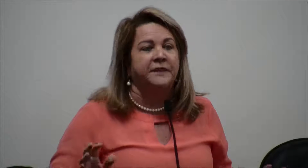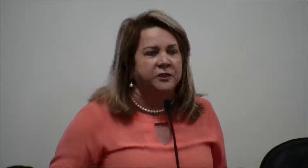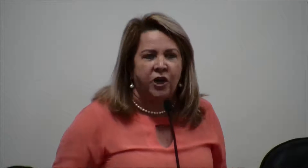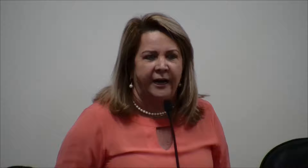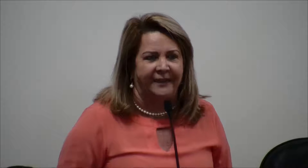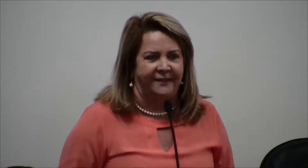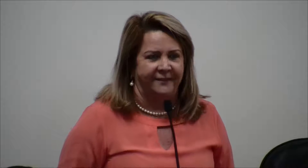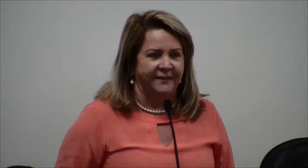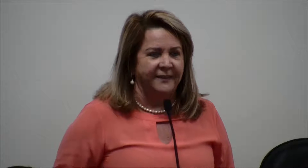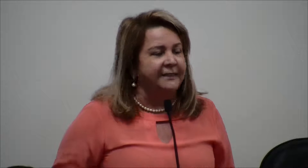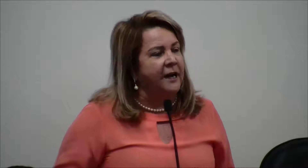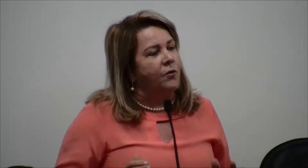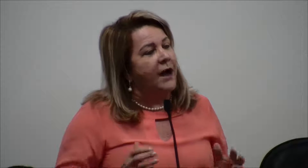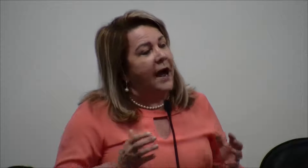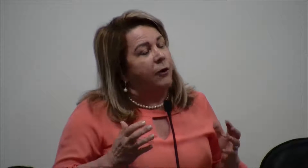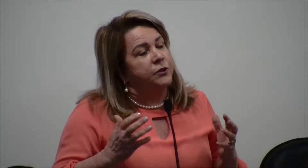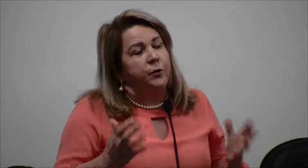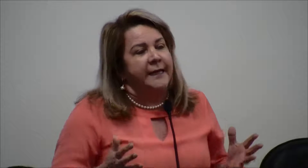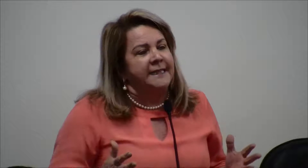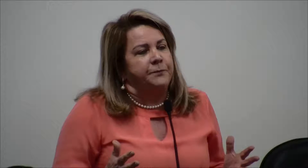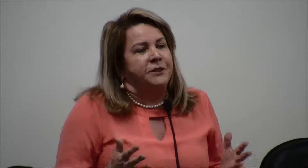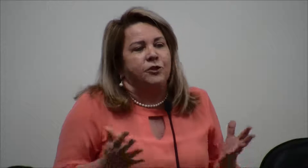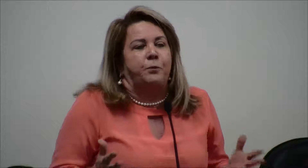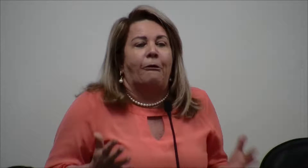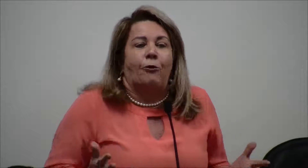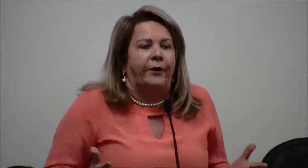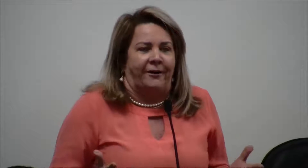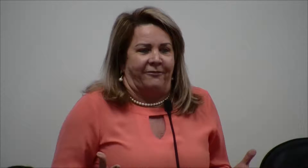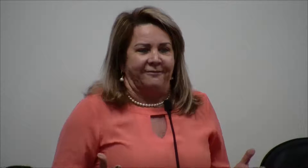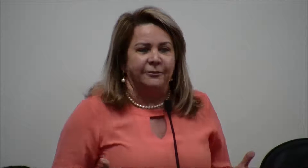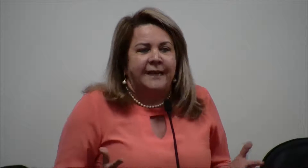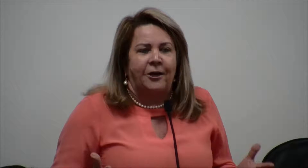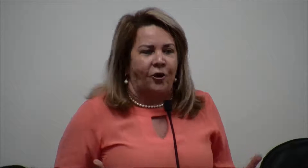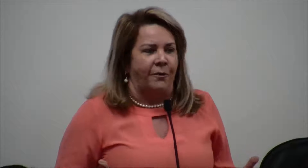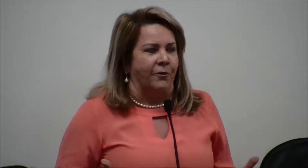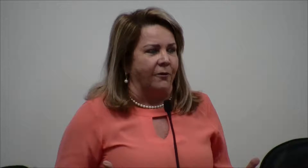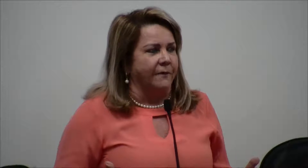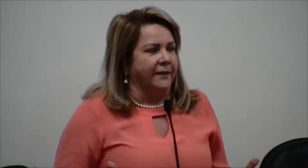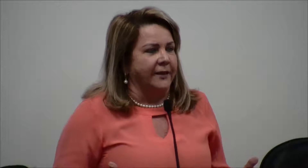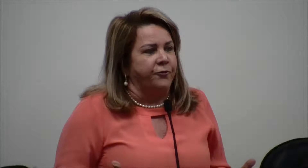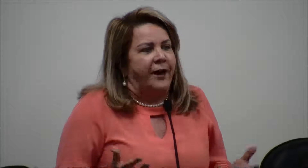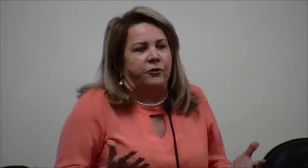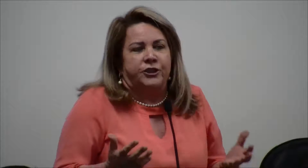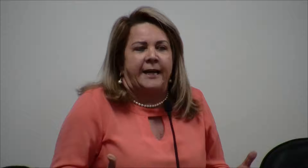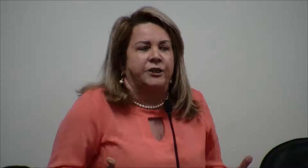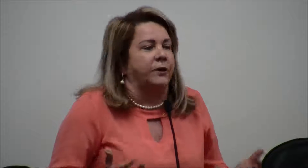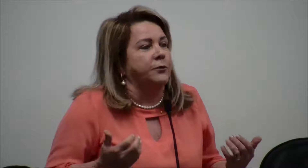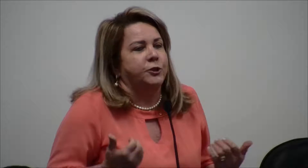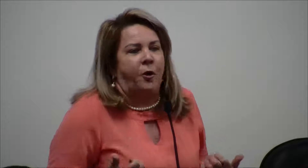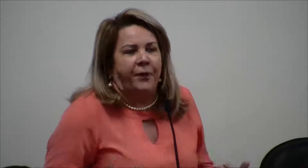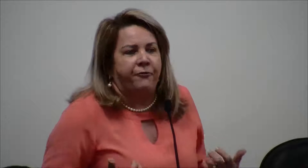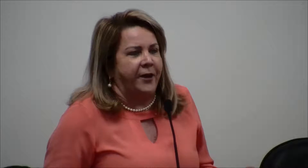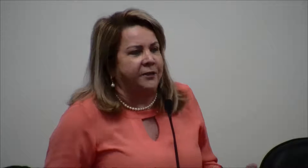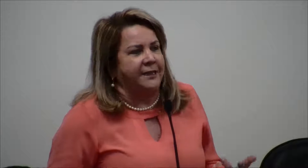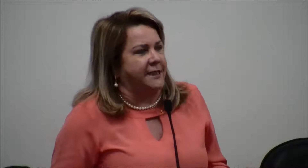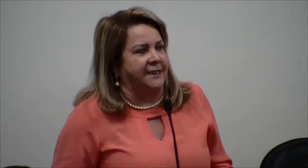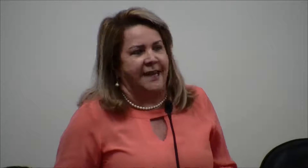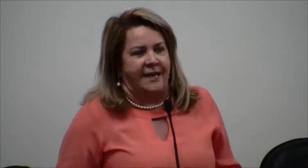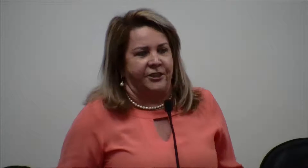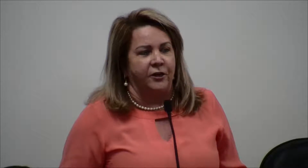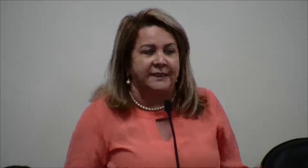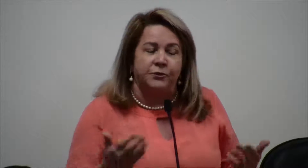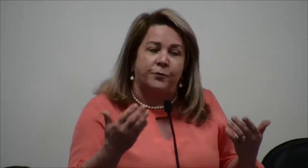era o tempo da senhora. Então, os munícipes nos procuram, não tem como. Eu falo, gente, eu não sou prefeito